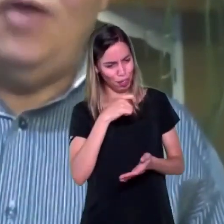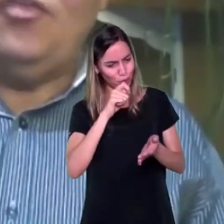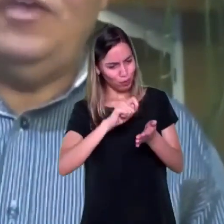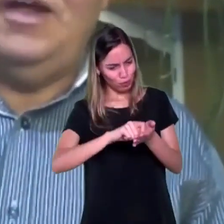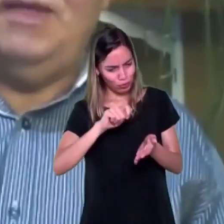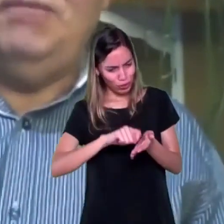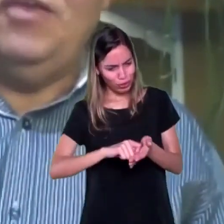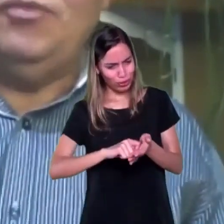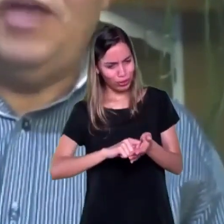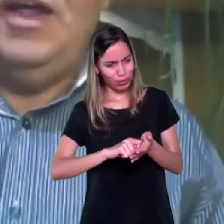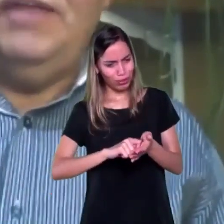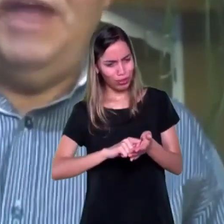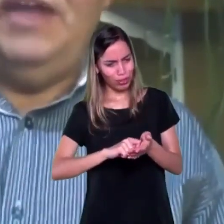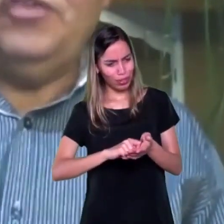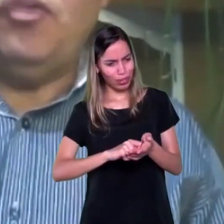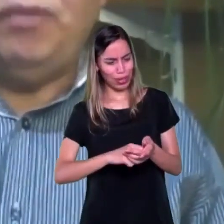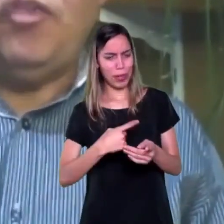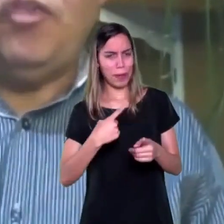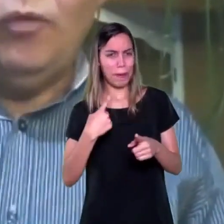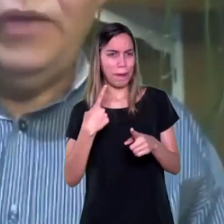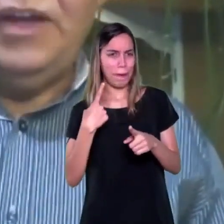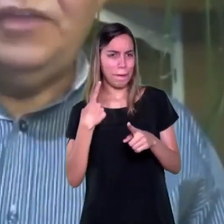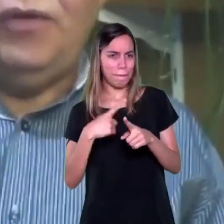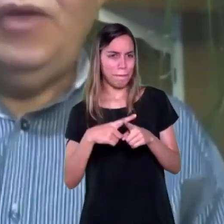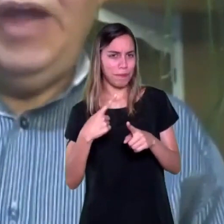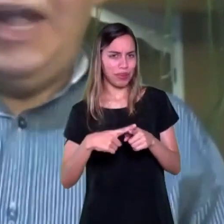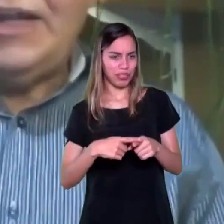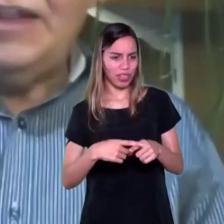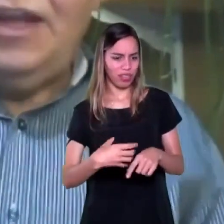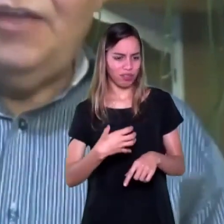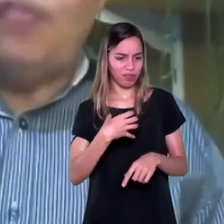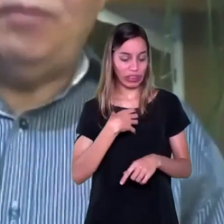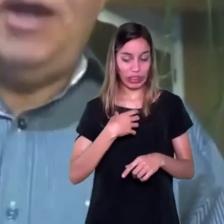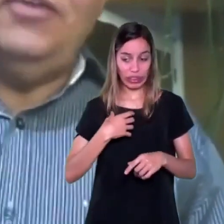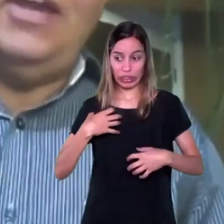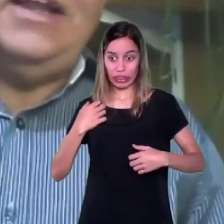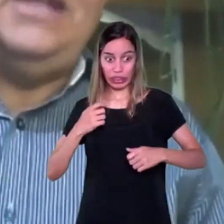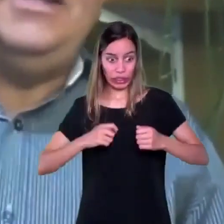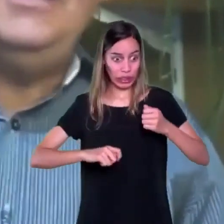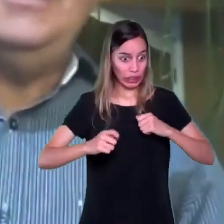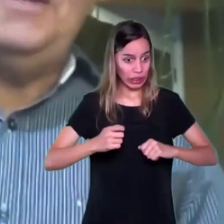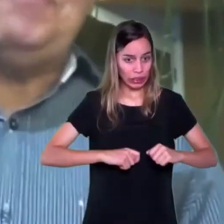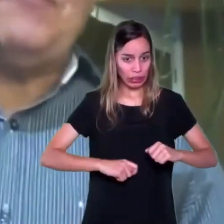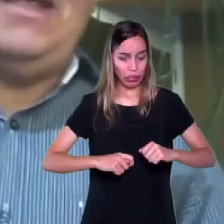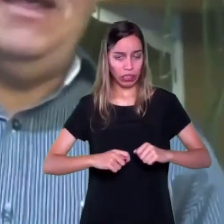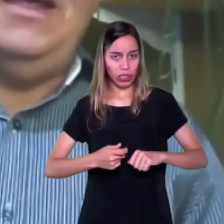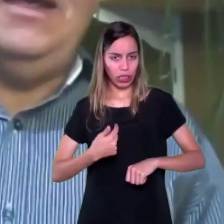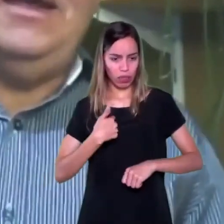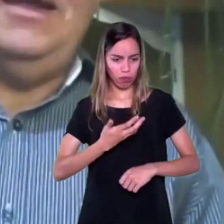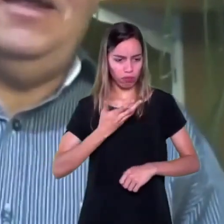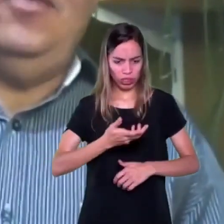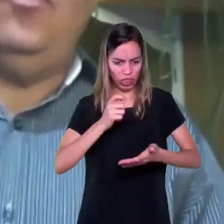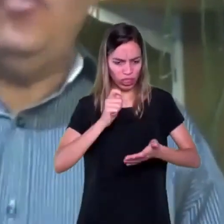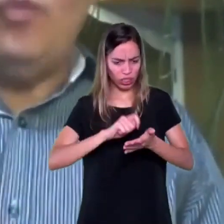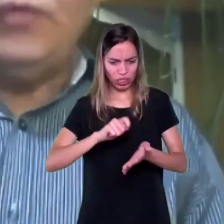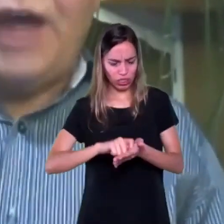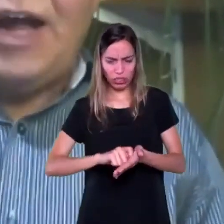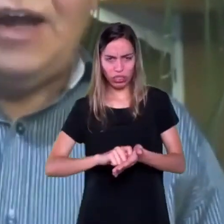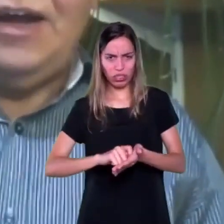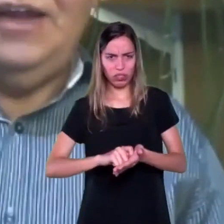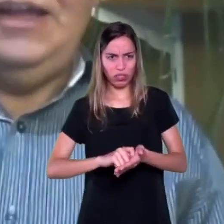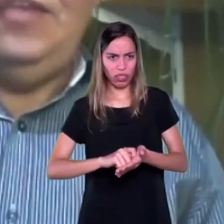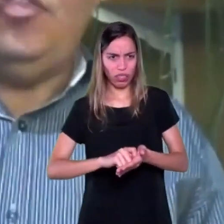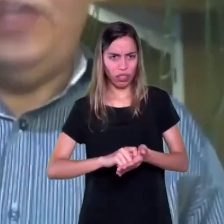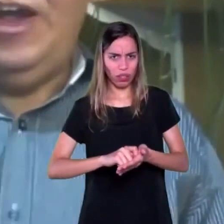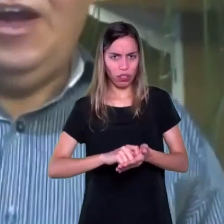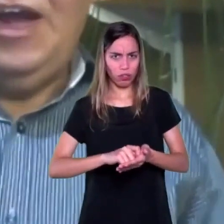por causa mesmo da introspecção dele, então era ali nas páginas que eu queria se